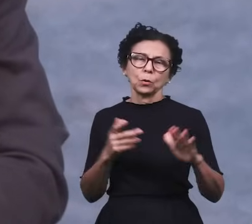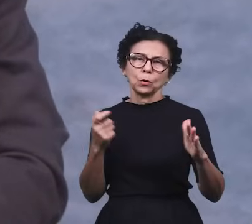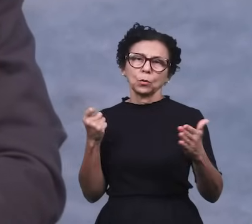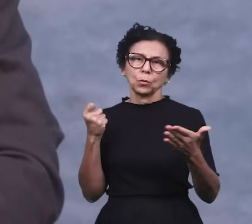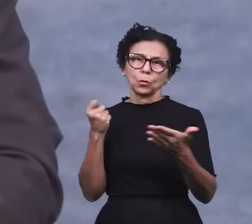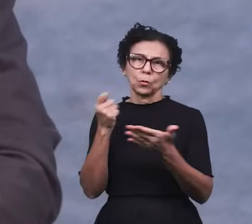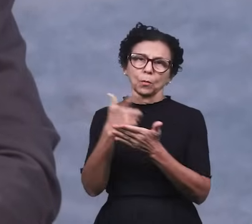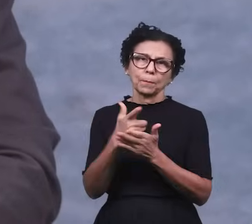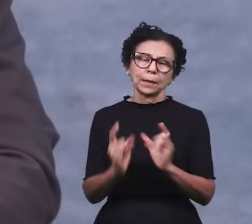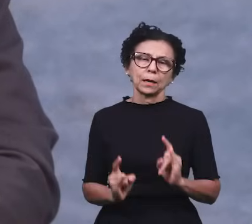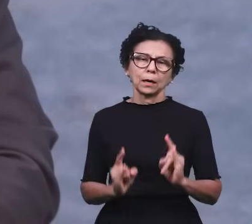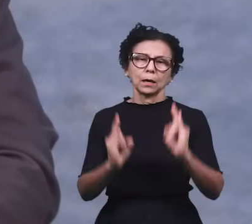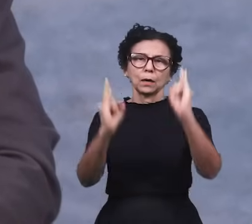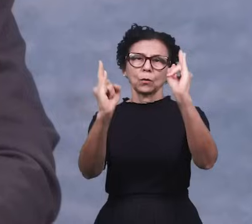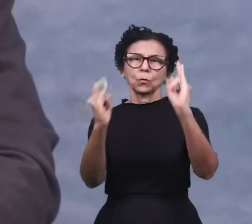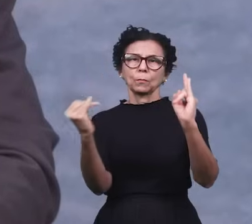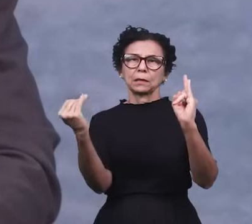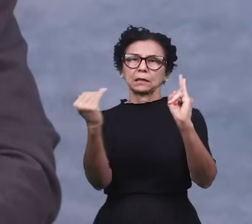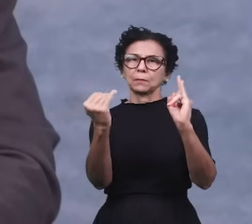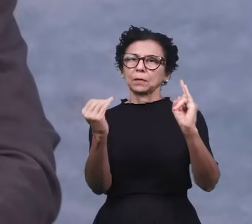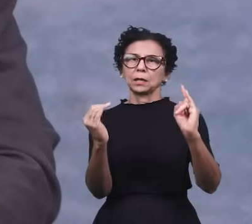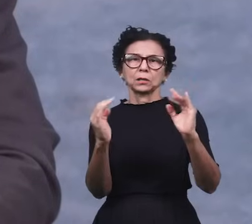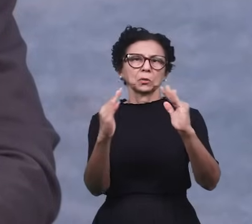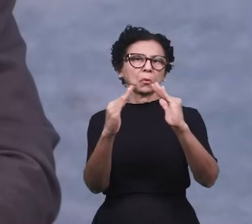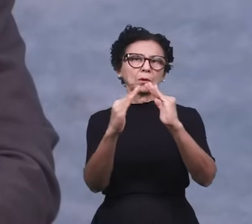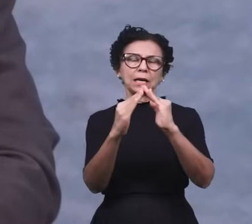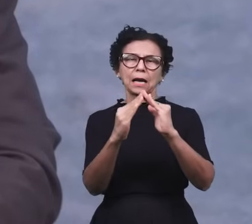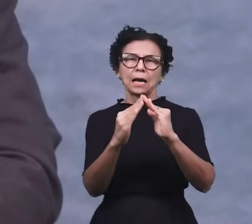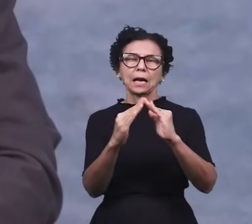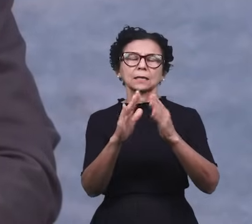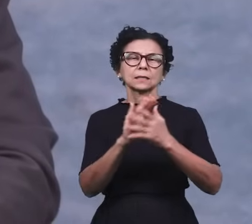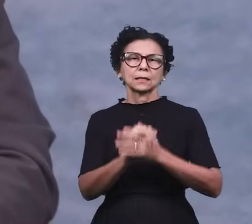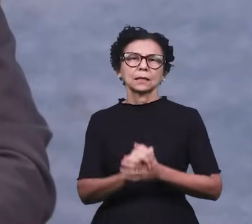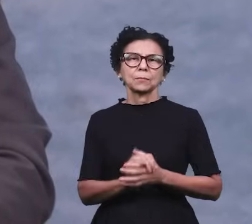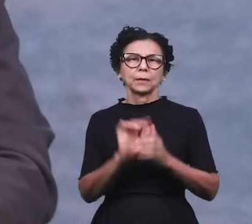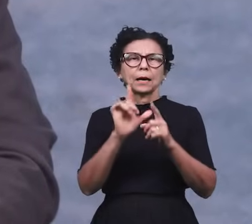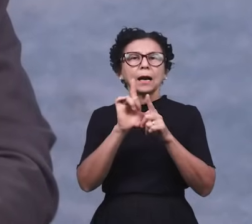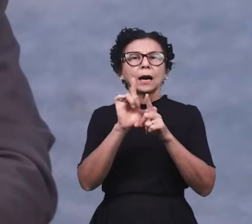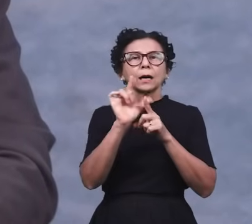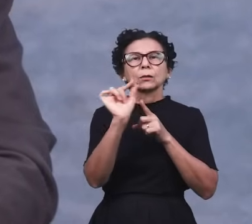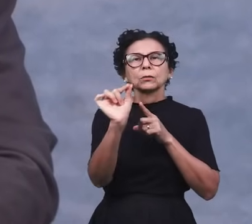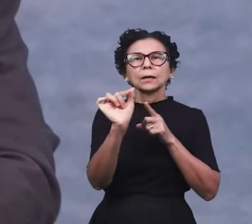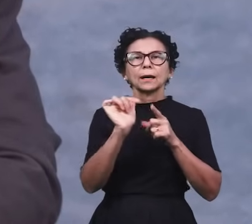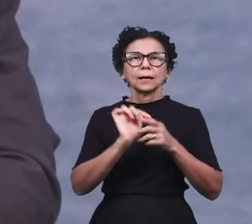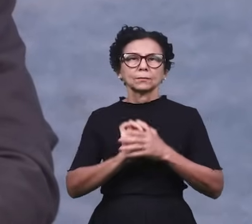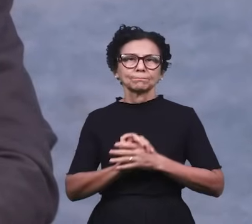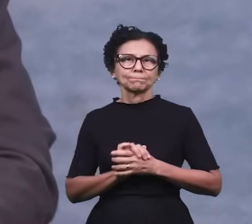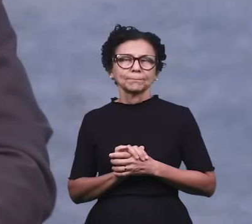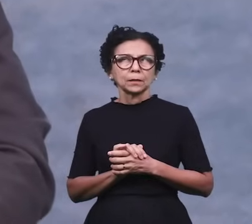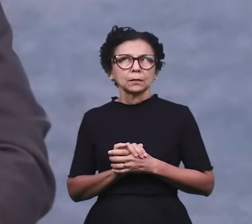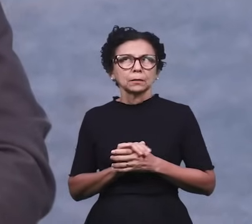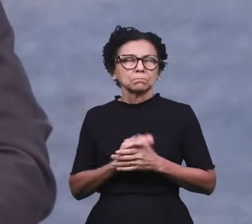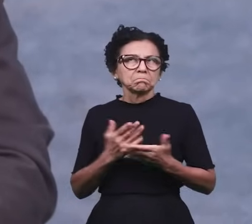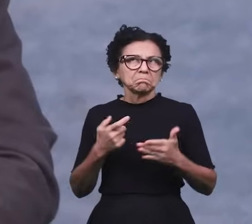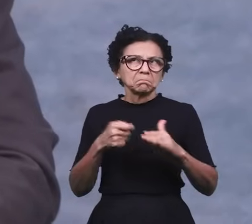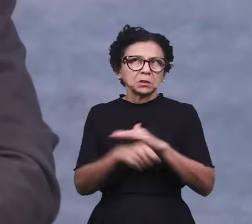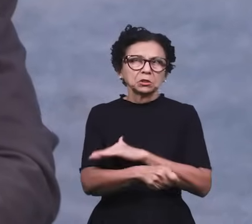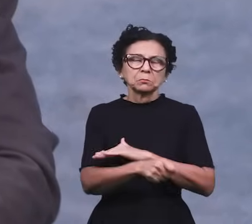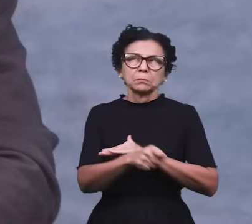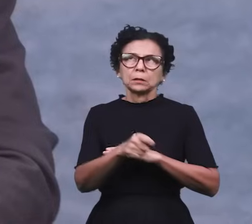de locação e de retorno financeiro, ter um imóvel como um ativo e não como um passivo, né? Ou um investimento no